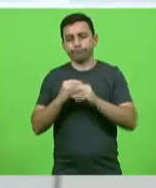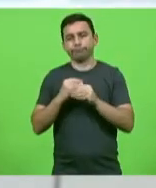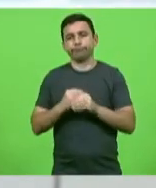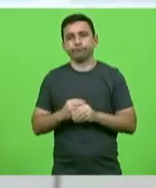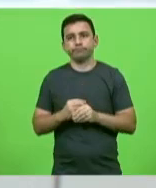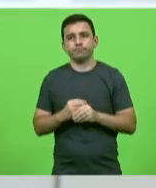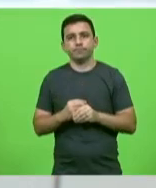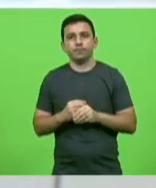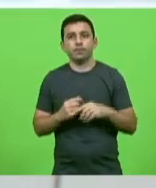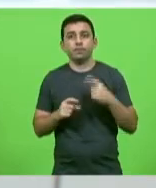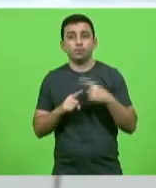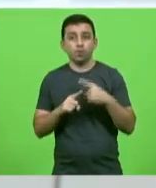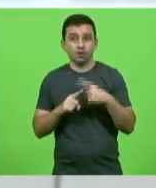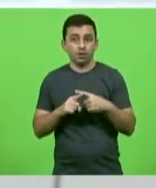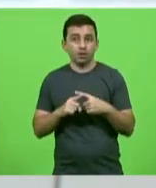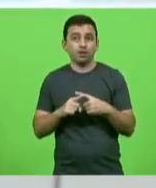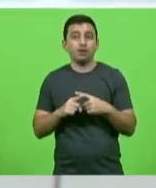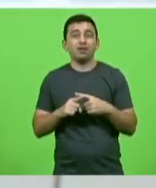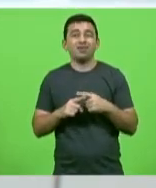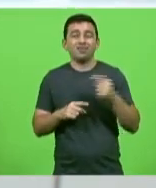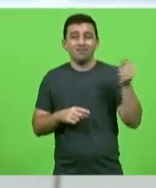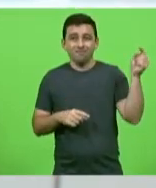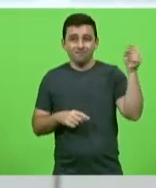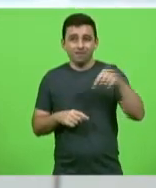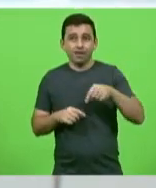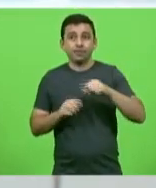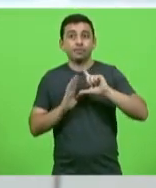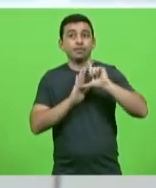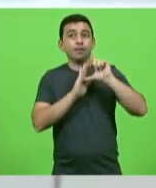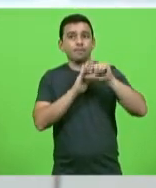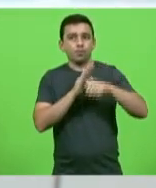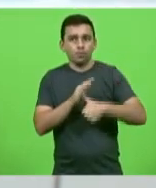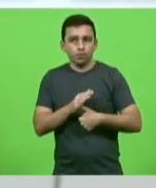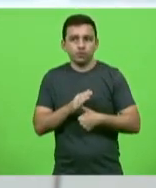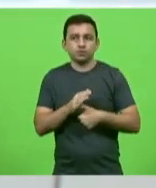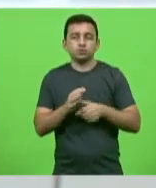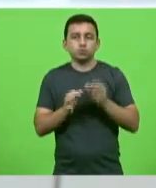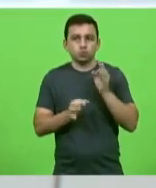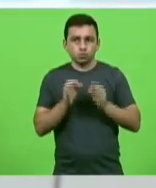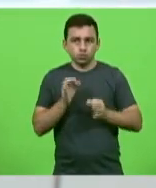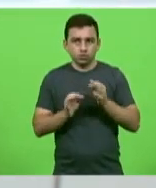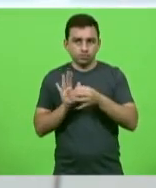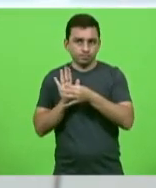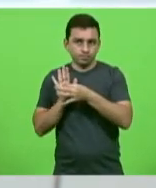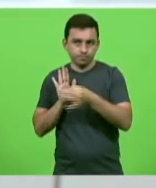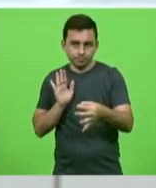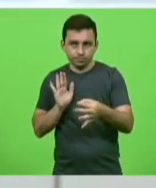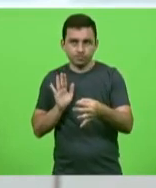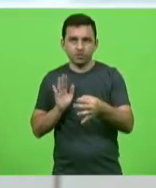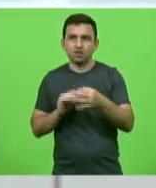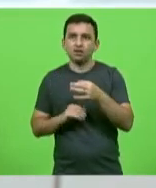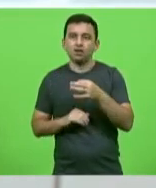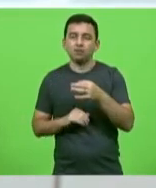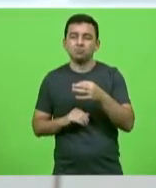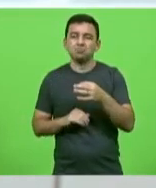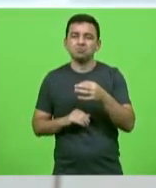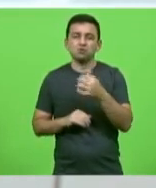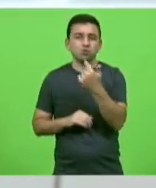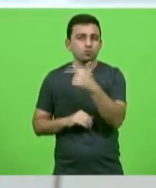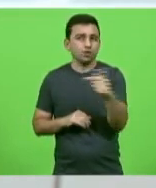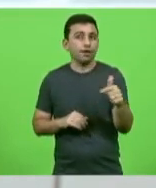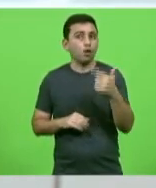porque além de virem somente e depois do alerta do parecer jurídico ante a inexistência de outros